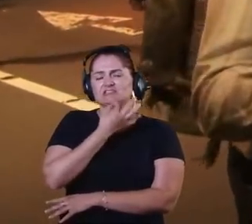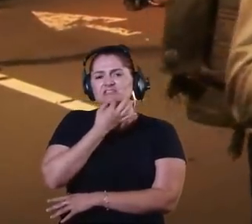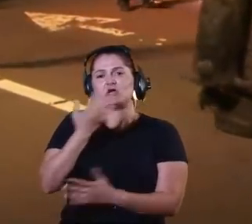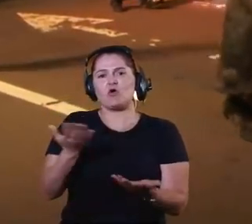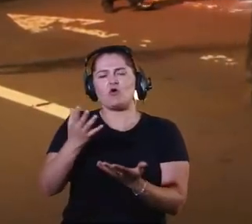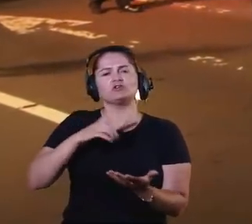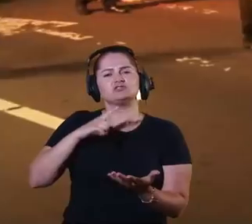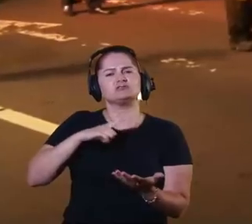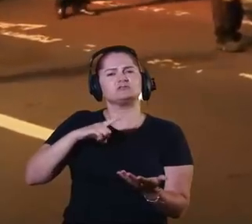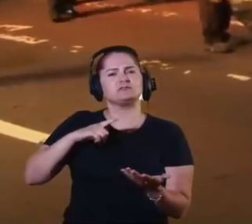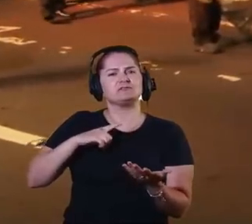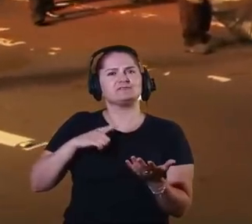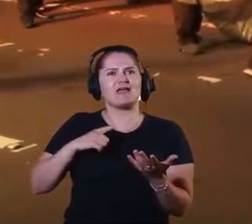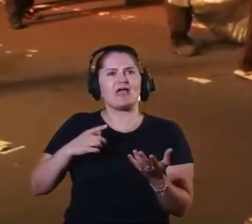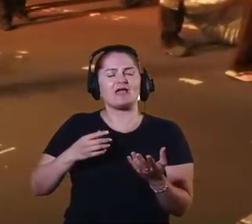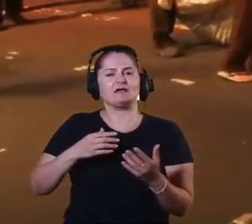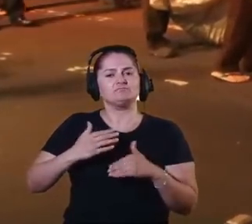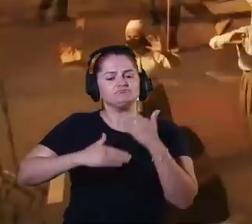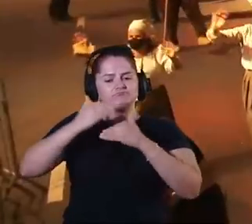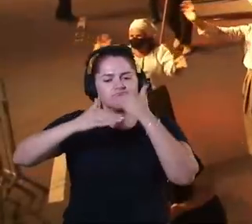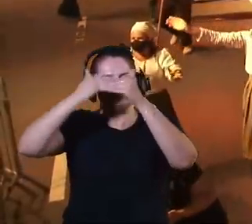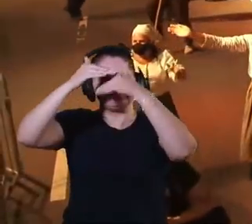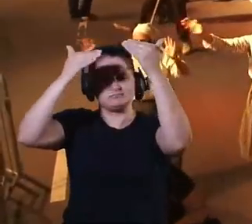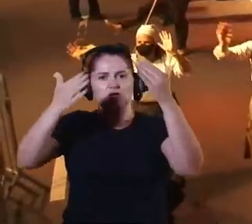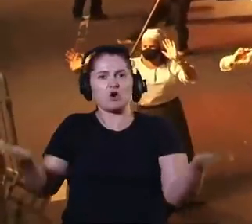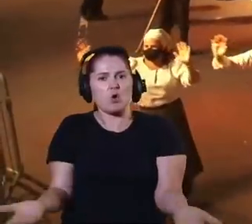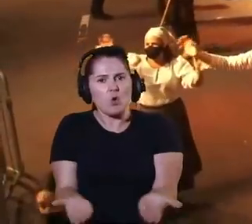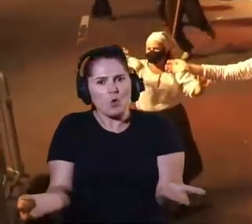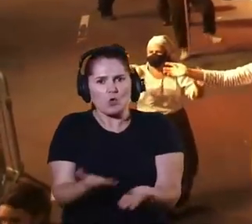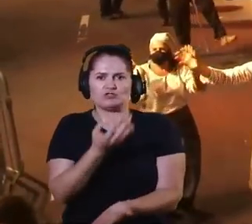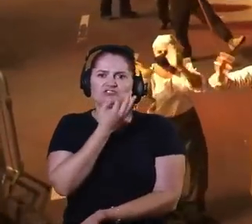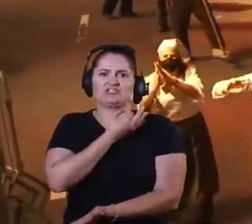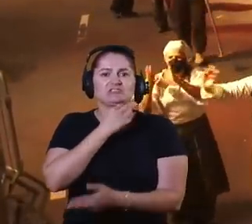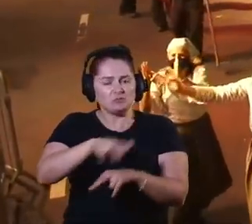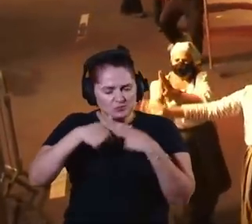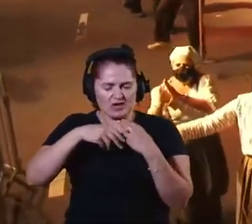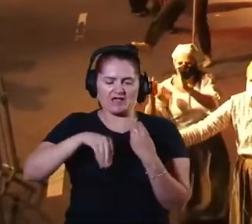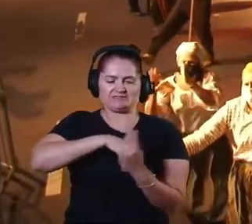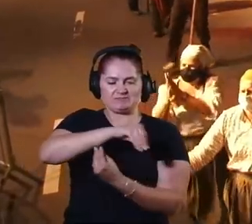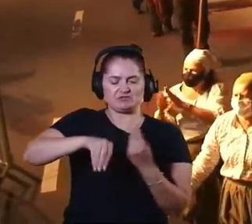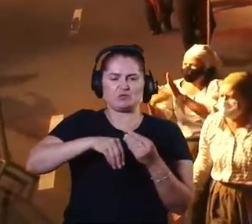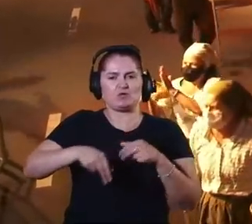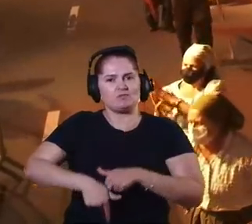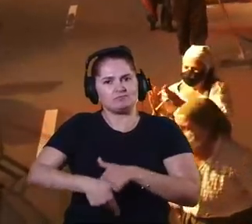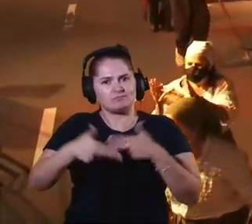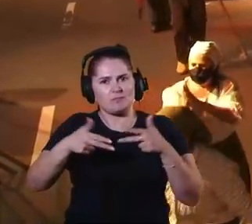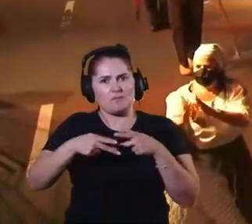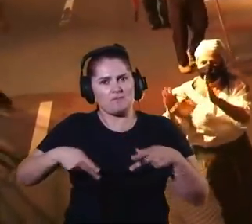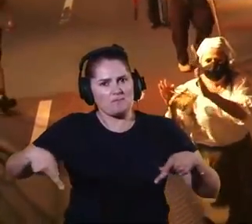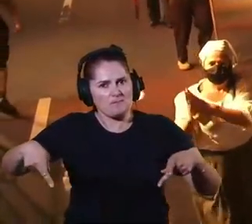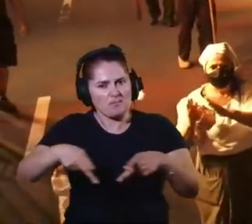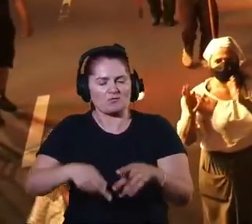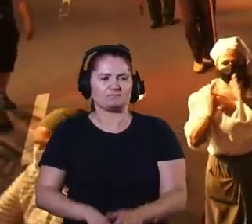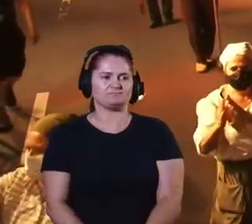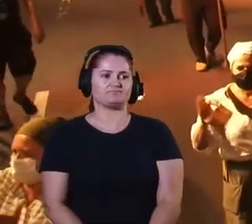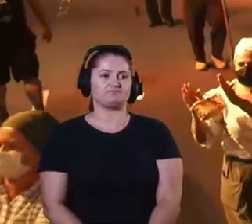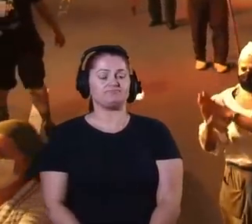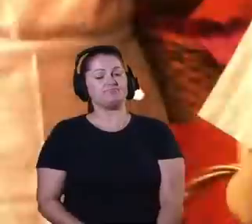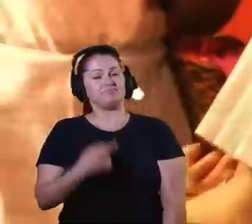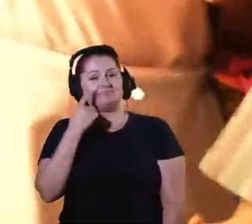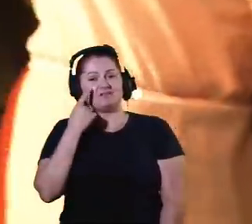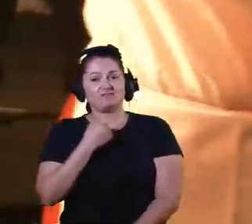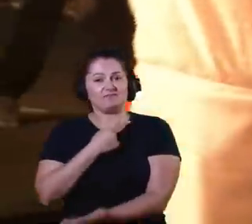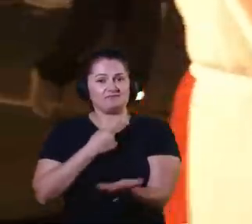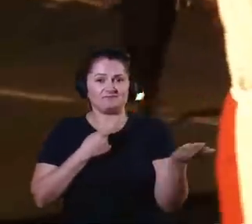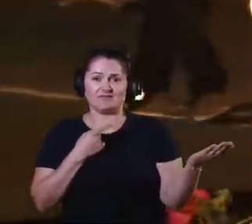pujança, né, tivesse esse crescimento que ela tem hoje. E que bonito, né? Que gente bonita que a gente tem aqui, com perdão da redundância, né,